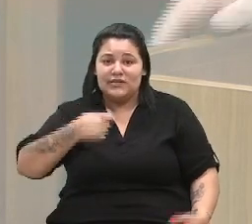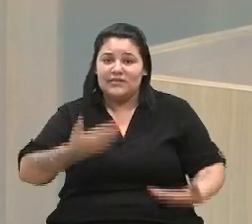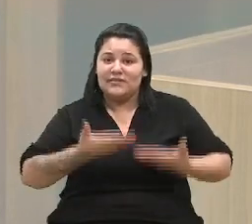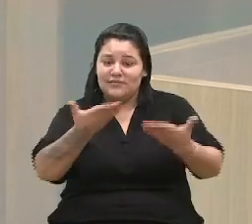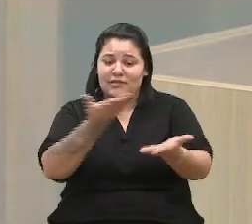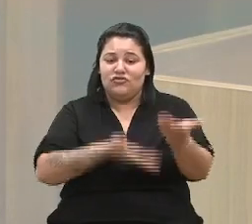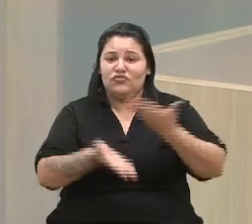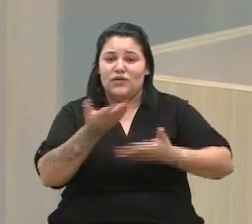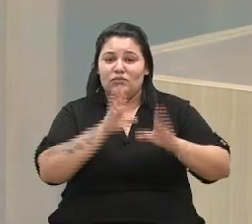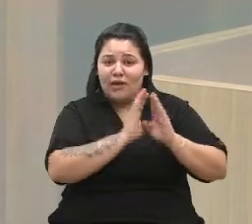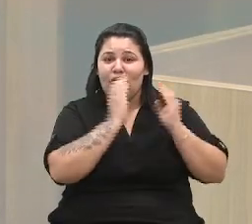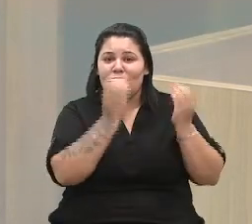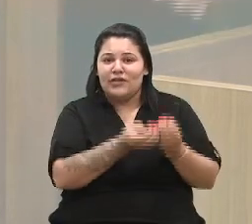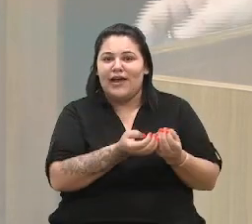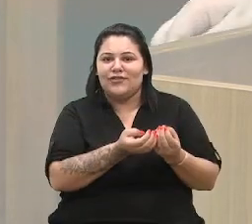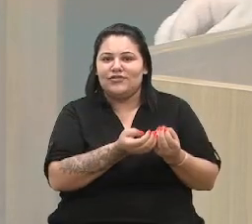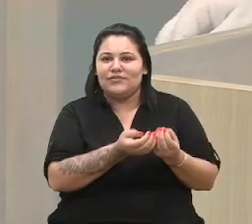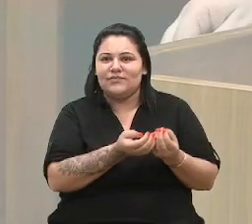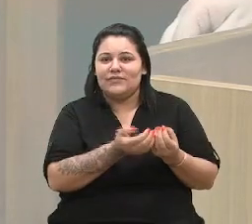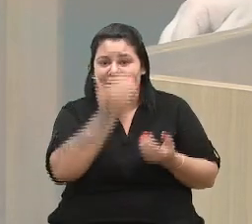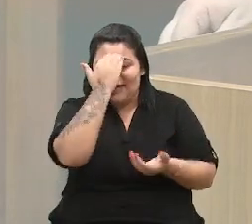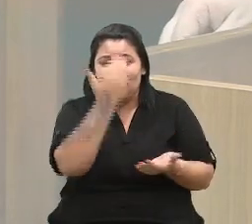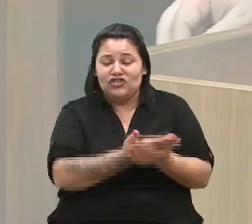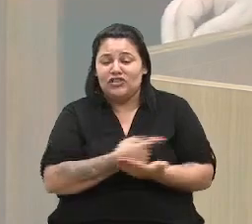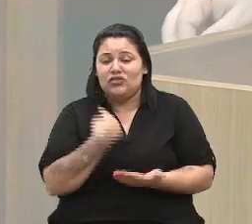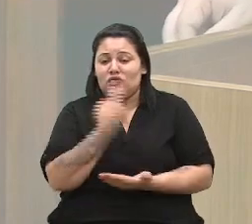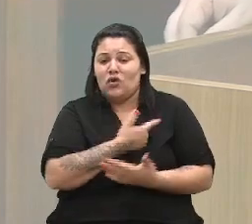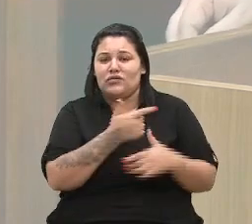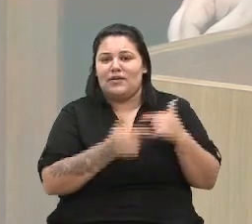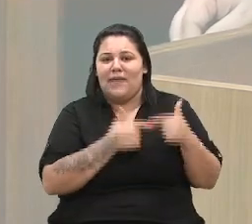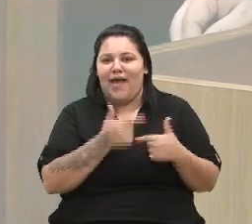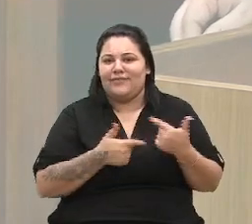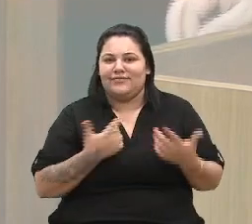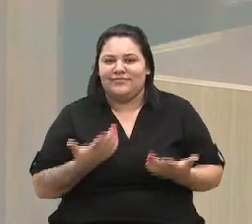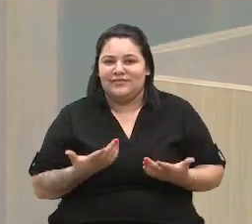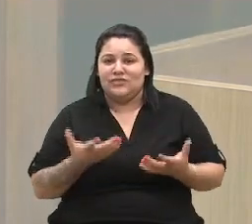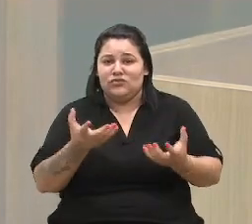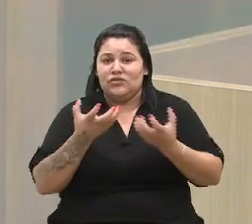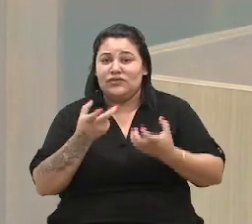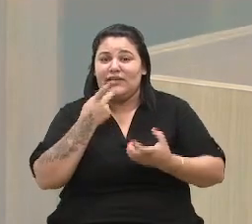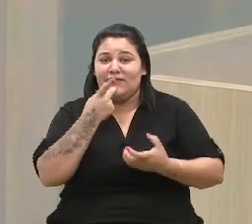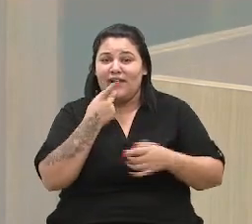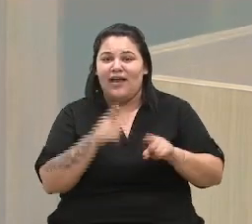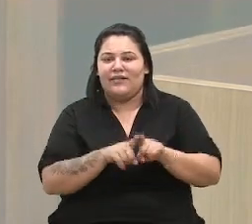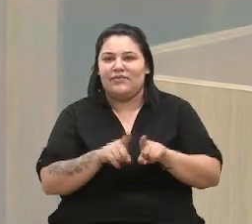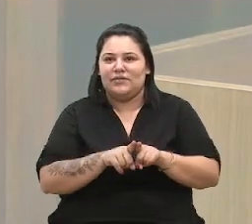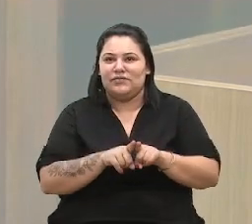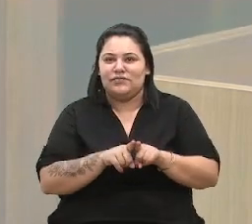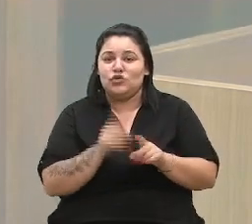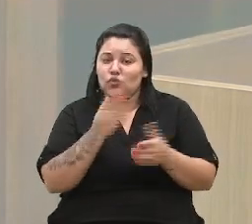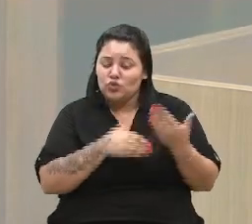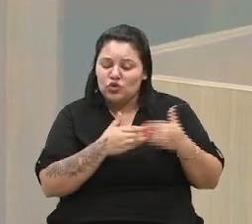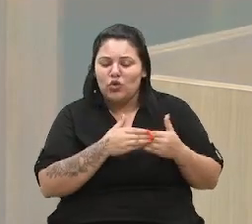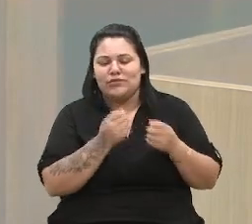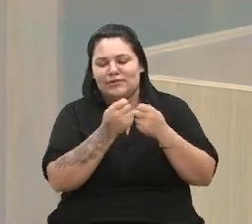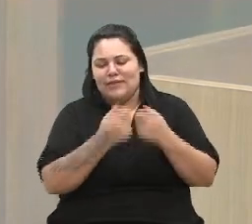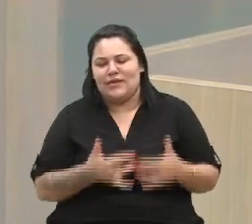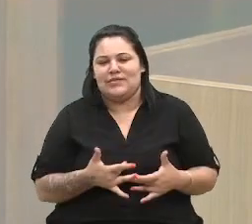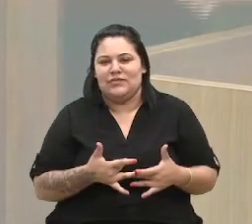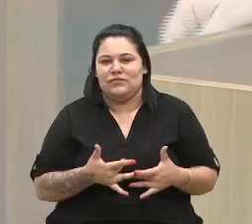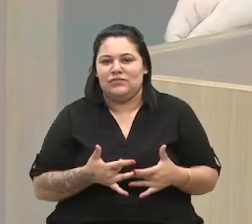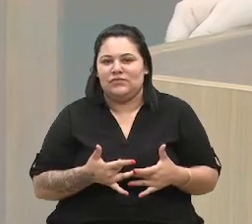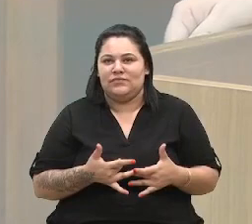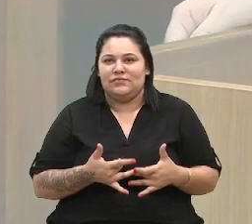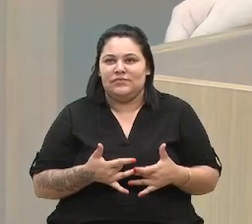para a comunidade que aposta em nós. Então, o que eu gostaria de dizer, com tudo isso, que a gente recebe